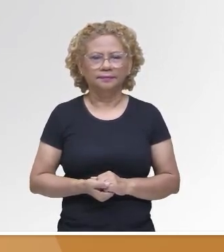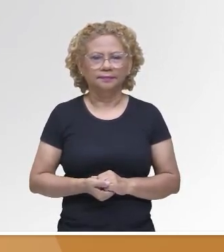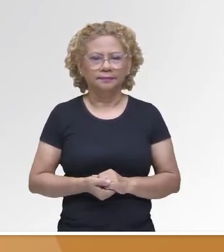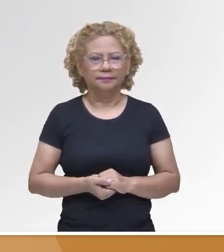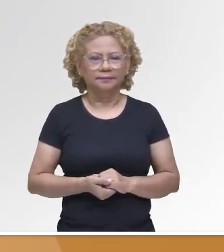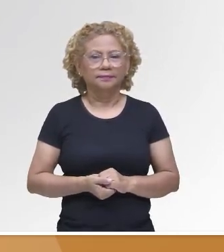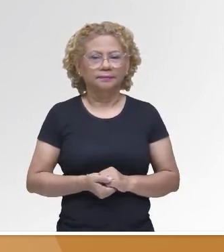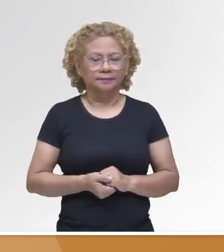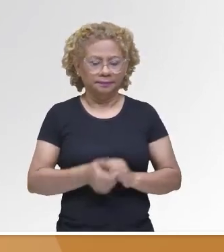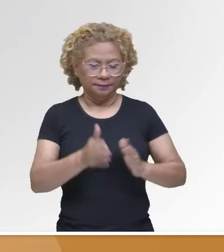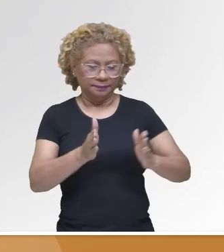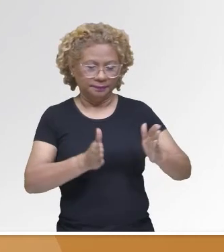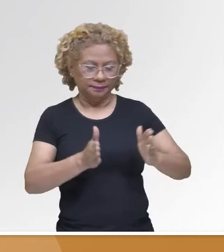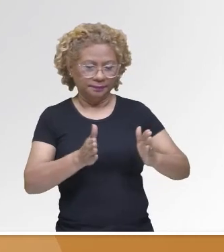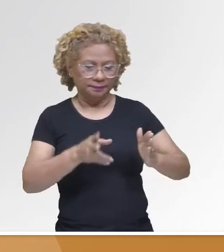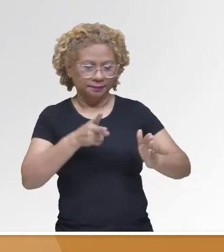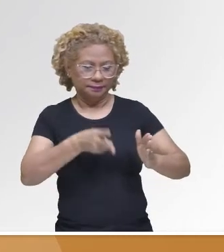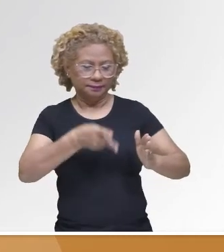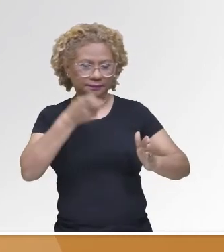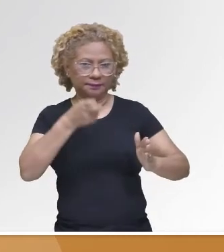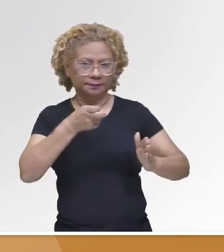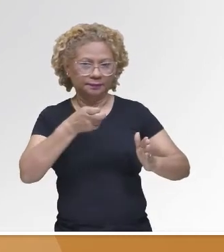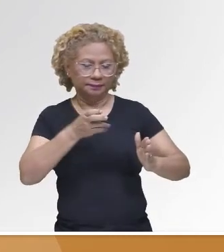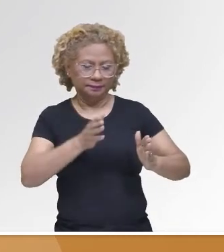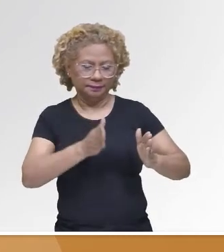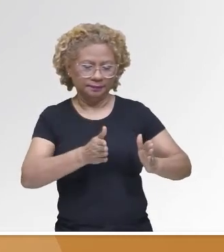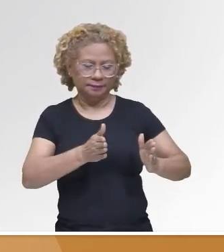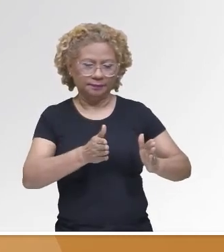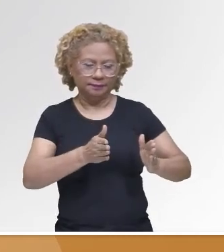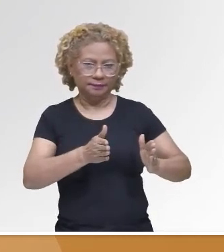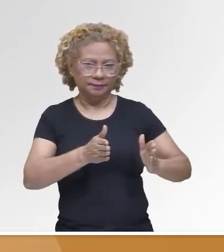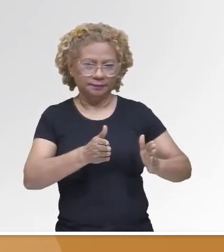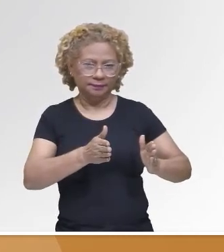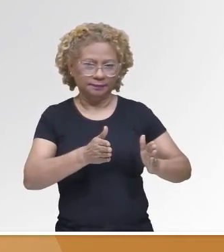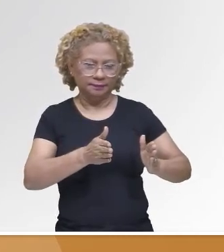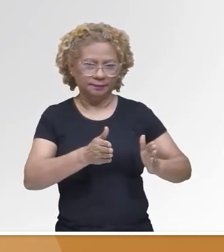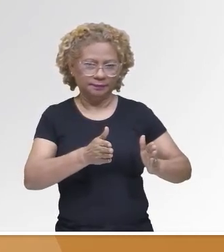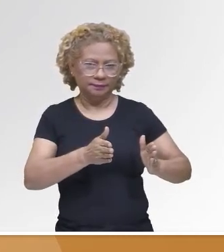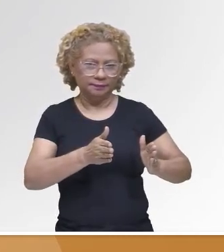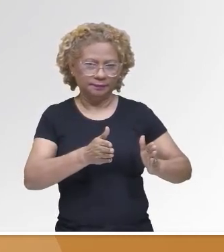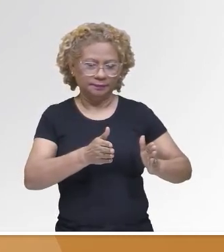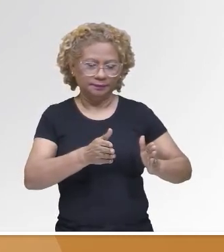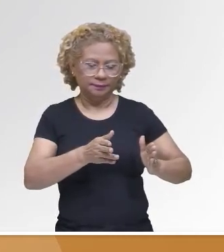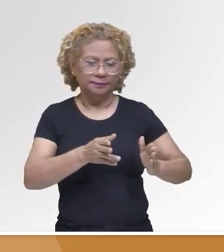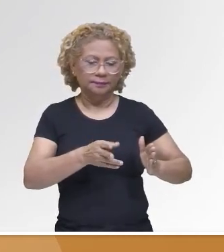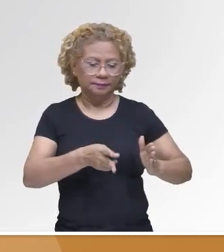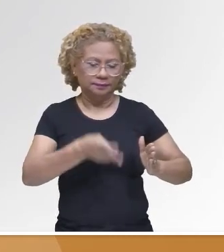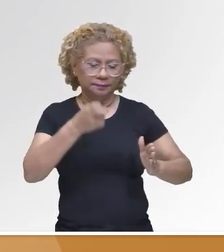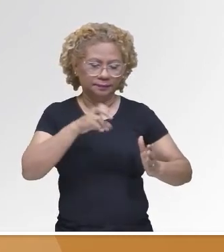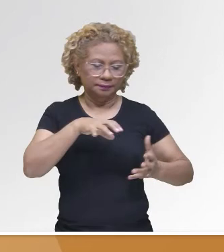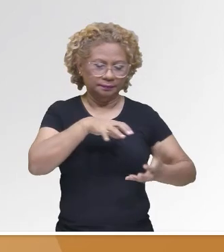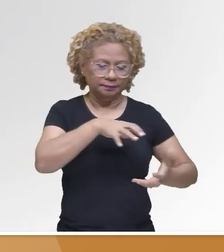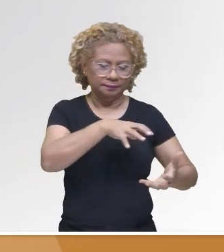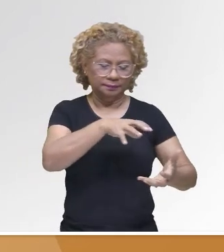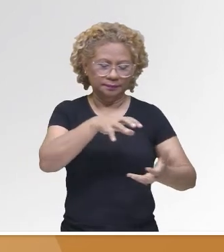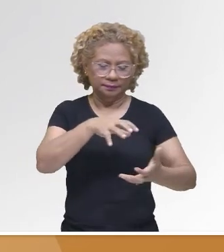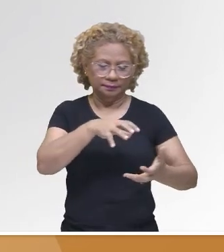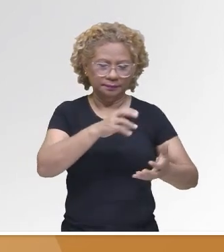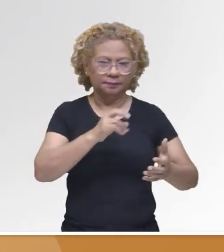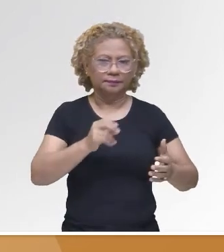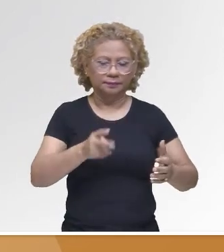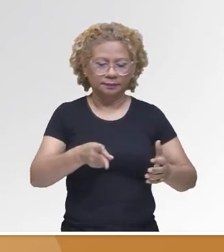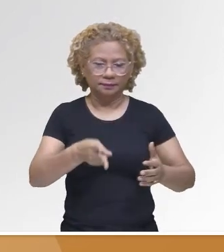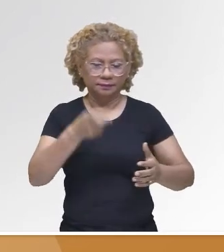observação, né? Ele vai pela observação, ele observa o mundo, ele observa as